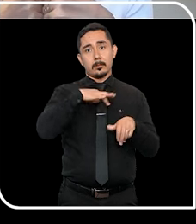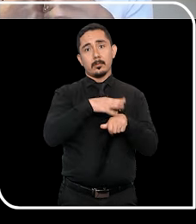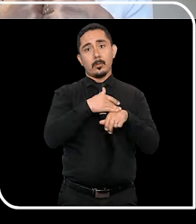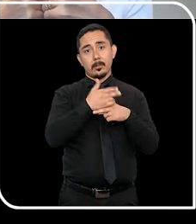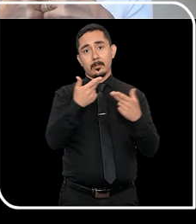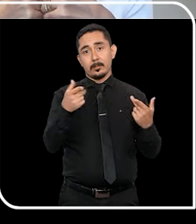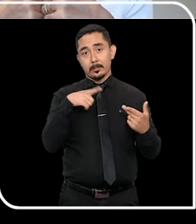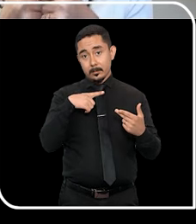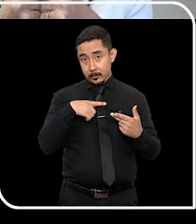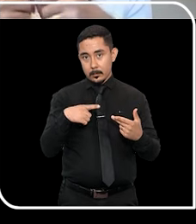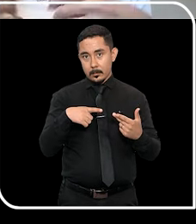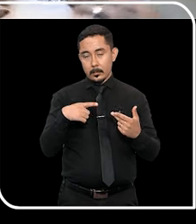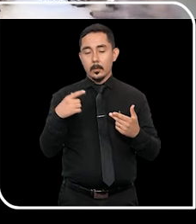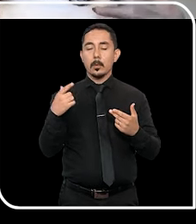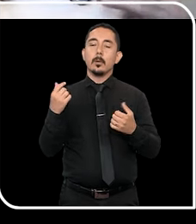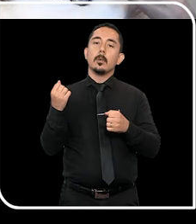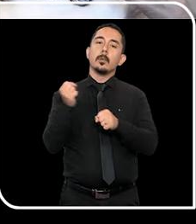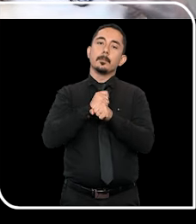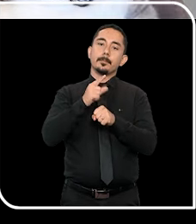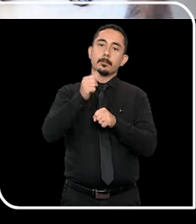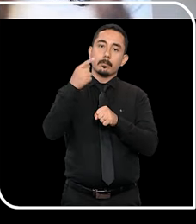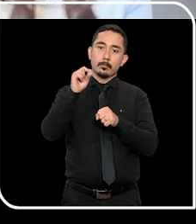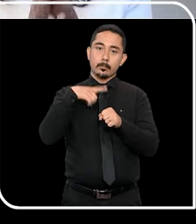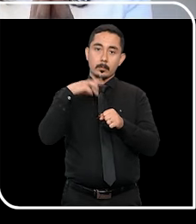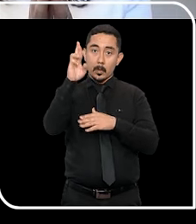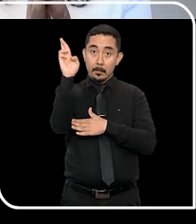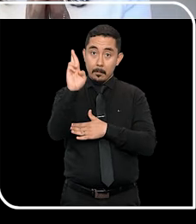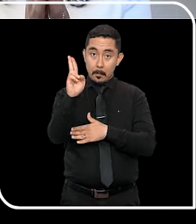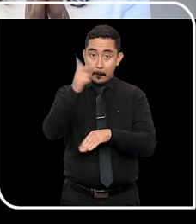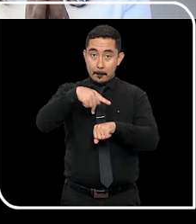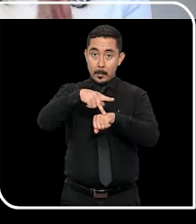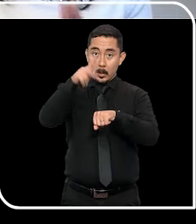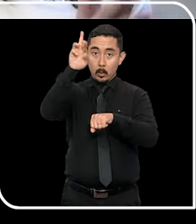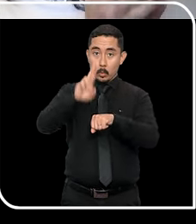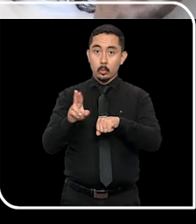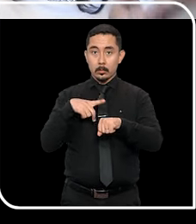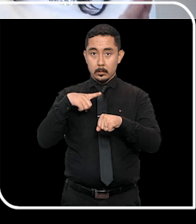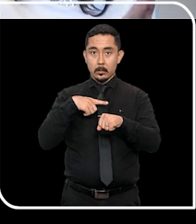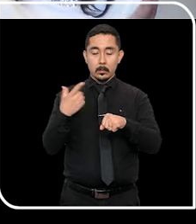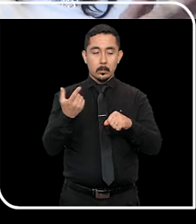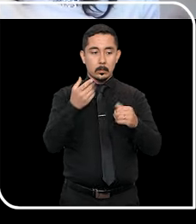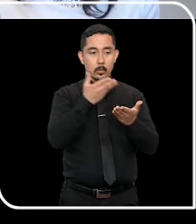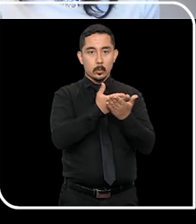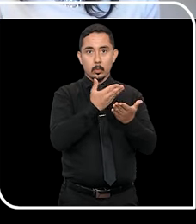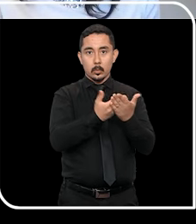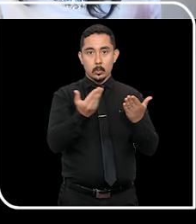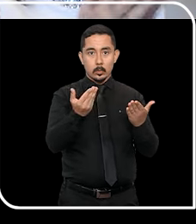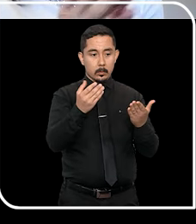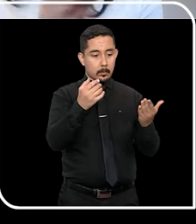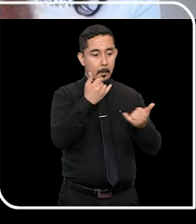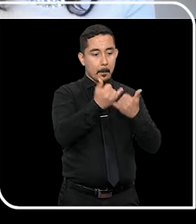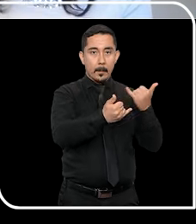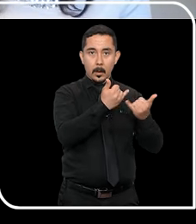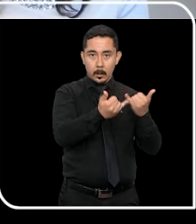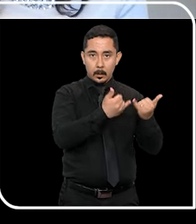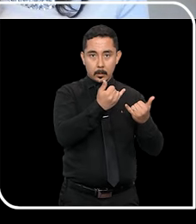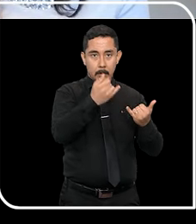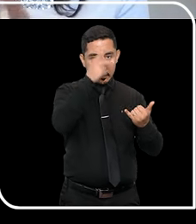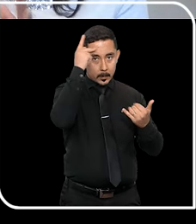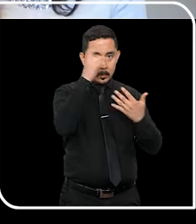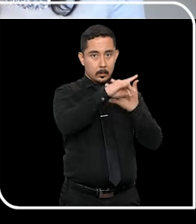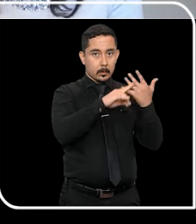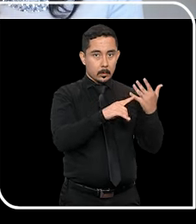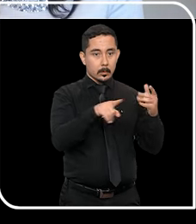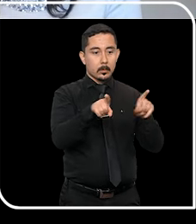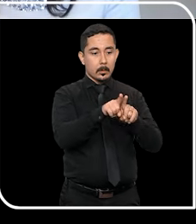foi feito em 2020 na Rússia que coloca eh uma sala com brinquedos com uma criança com deficiência e uma sala